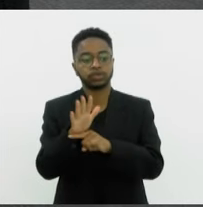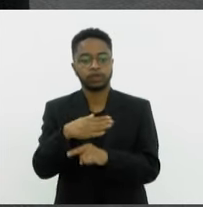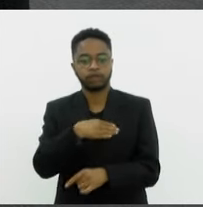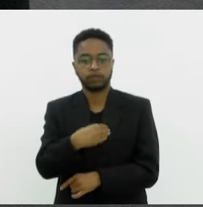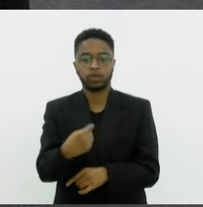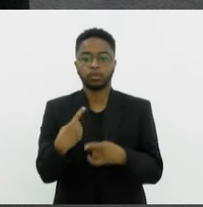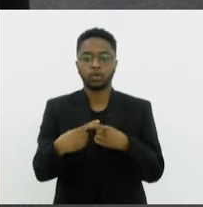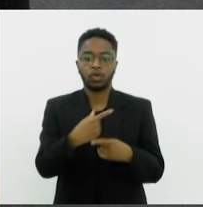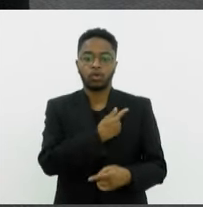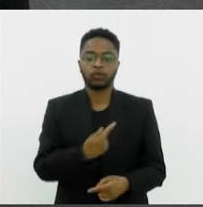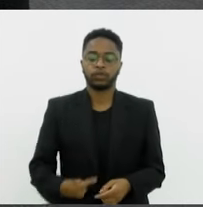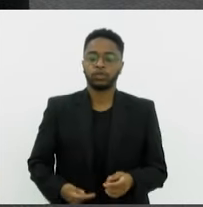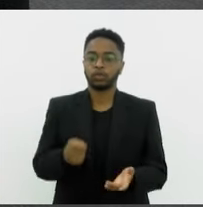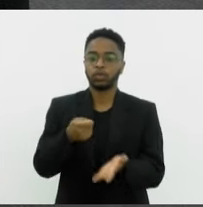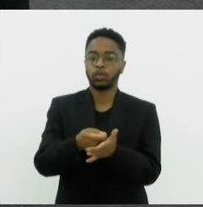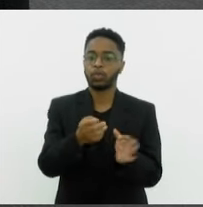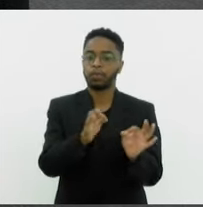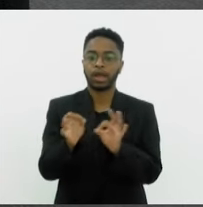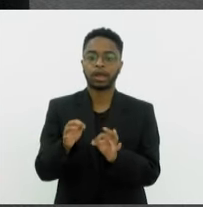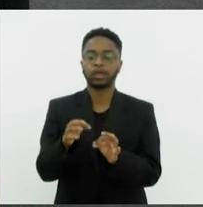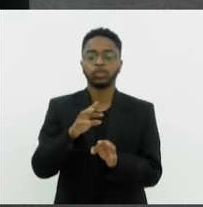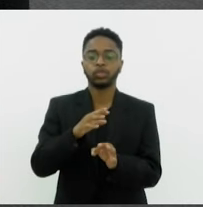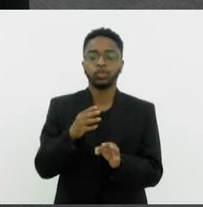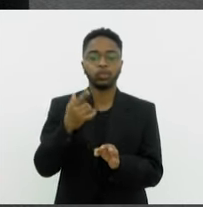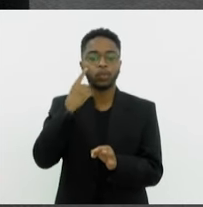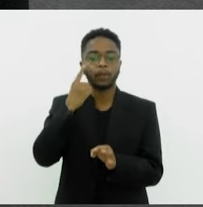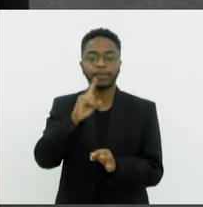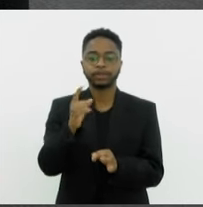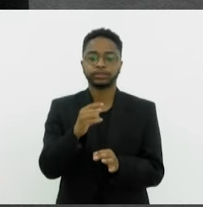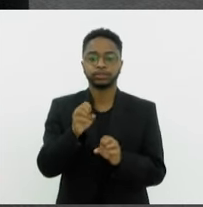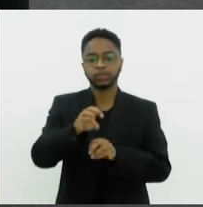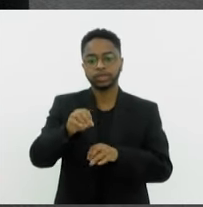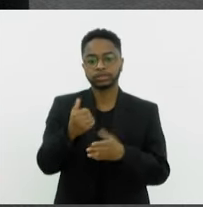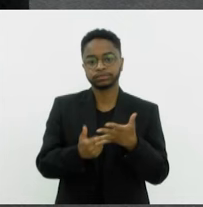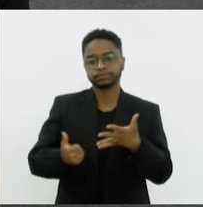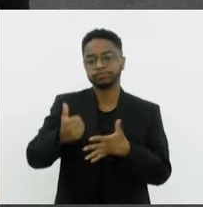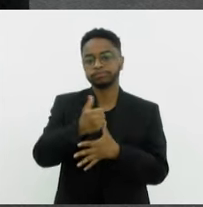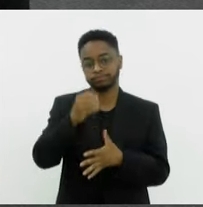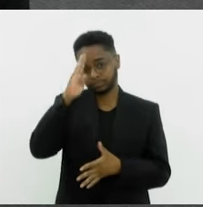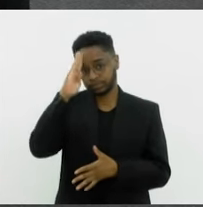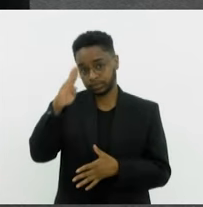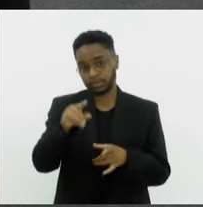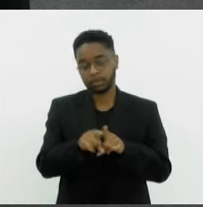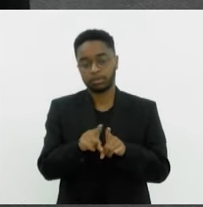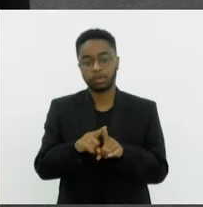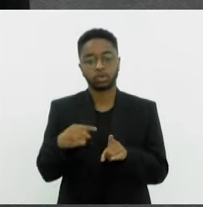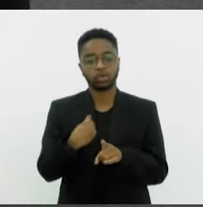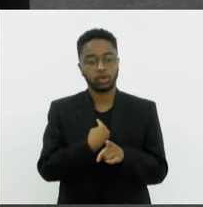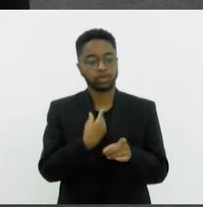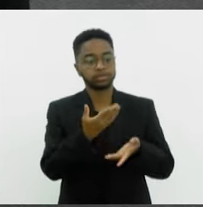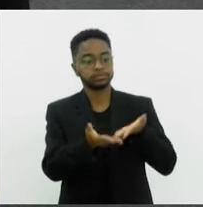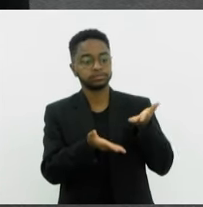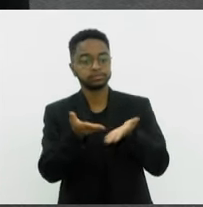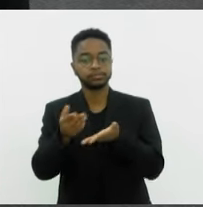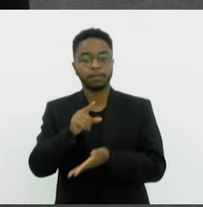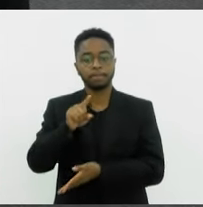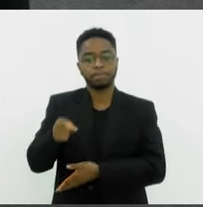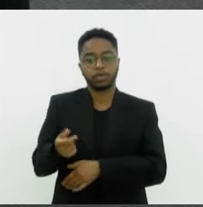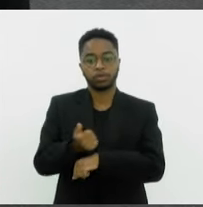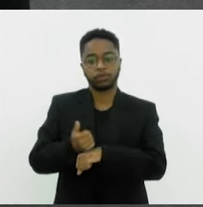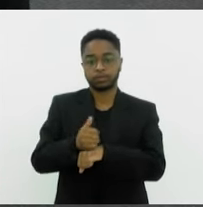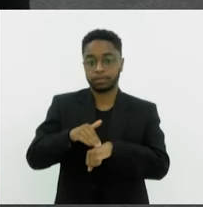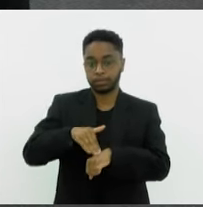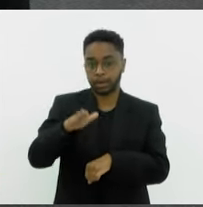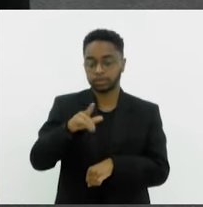governo não bota a educação como prioridade e não valoriza os trabalhadores. Nosso mandato está atendendo esses mais de 1.000 profissionais,